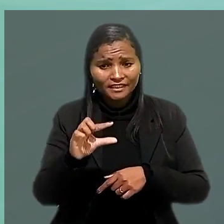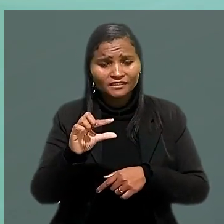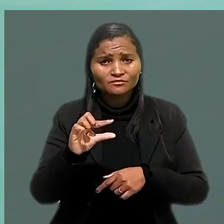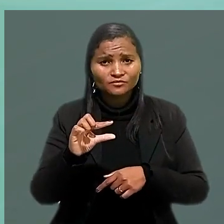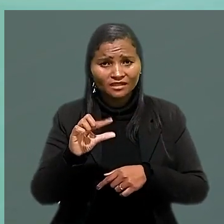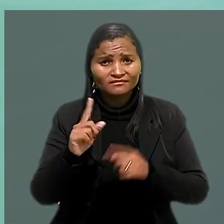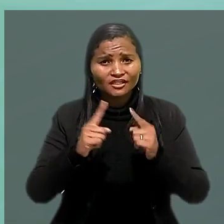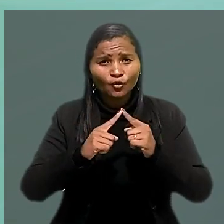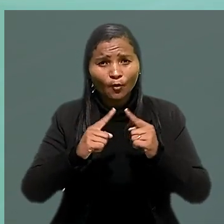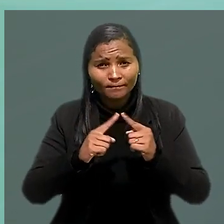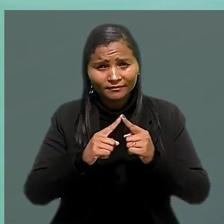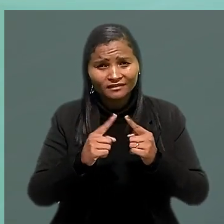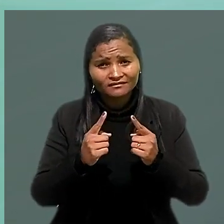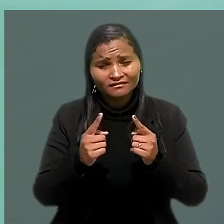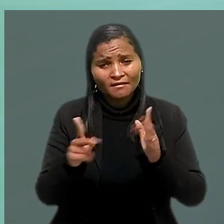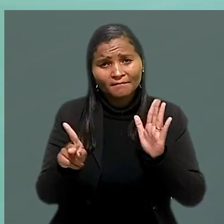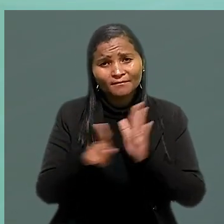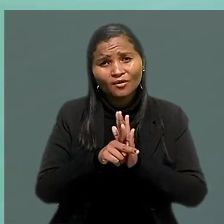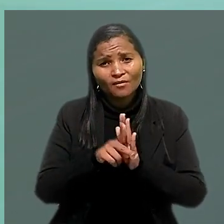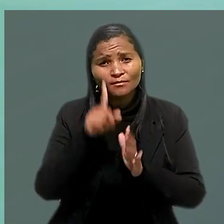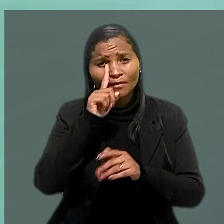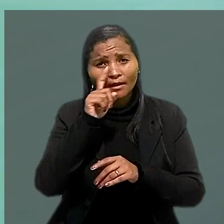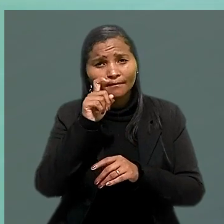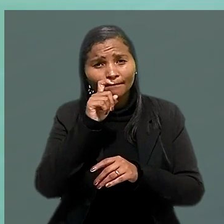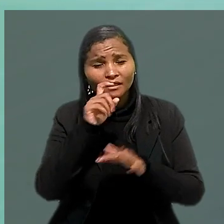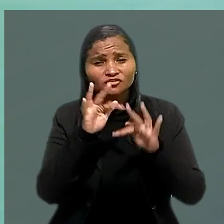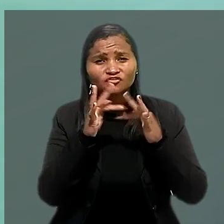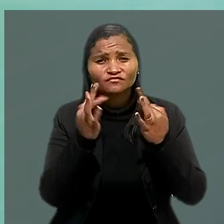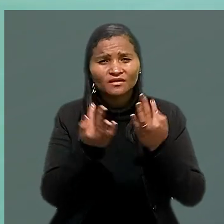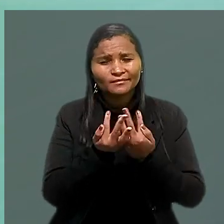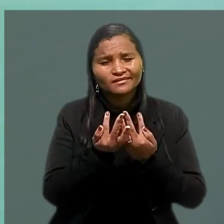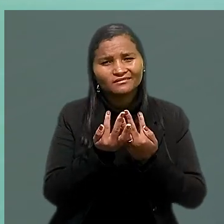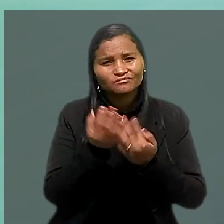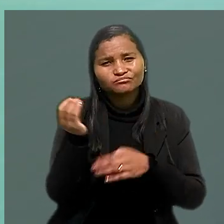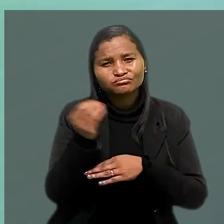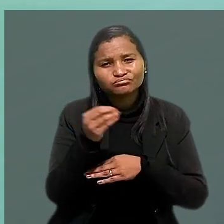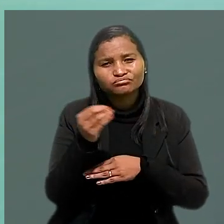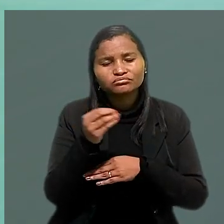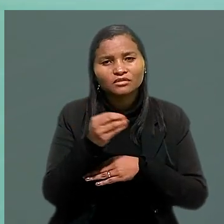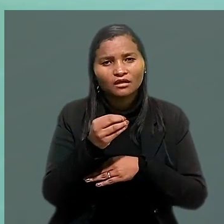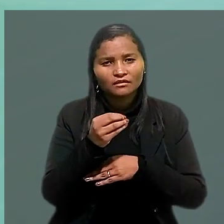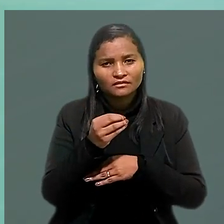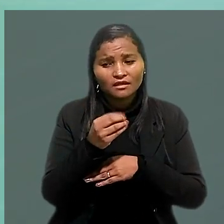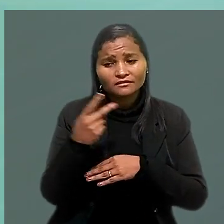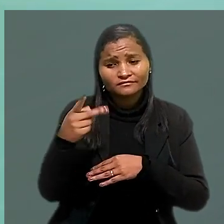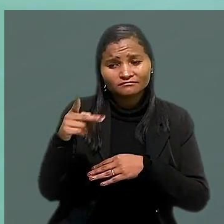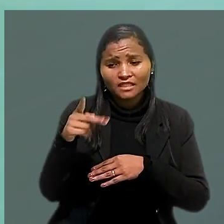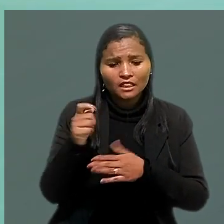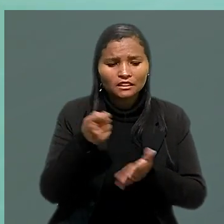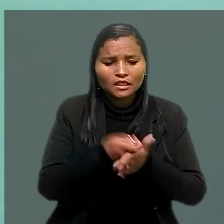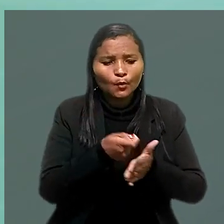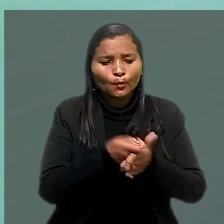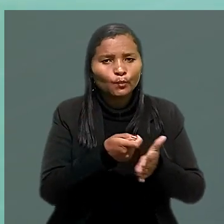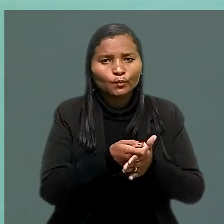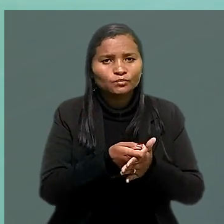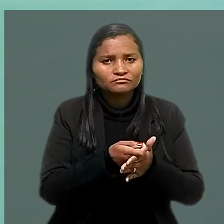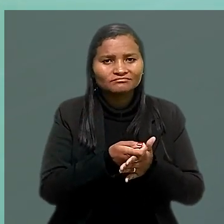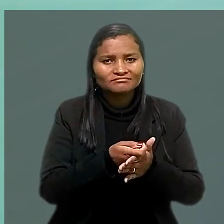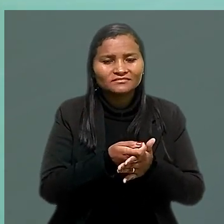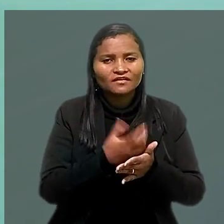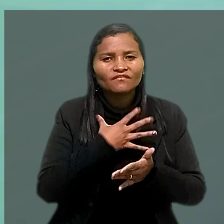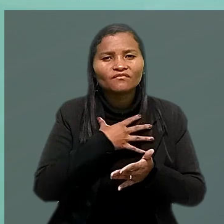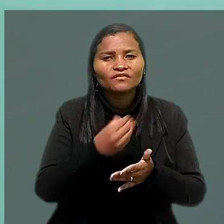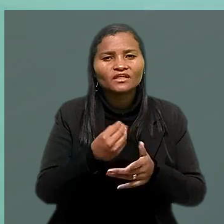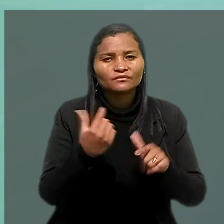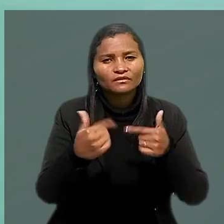renda condizente e destinada aos pais de famílias em vulnerabilidade, para que esses não exijam o